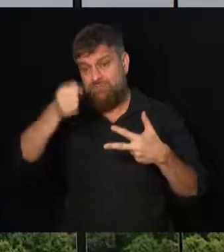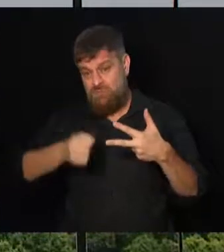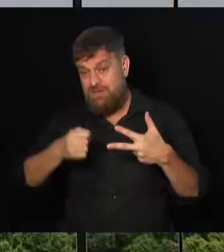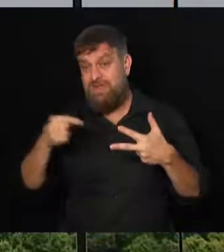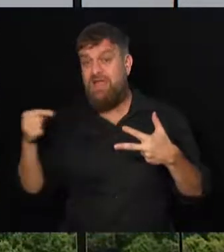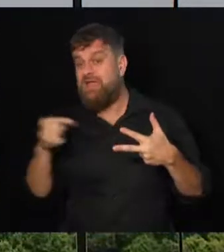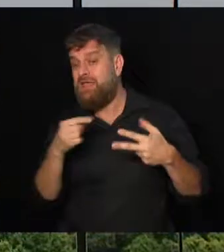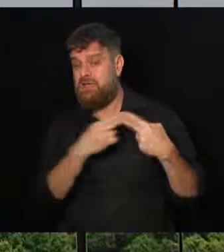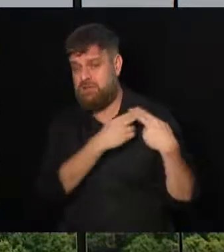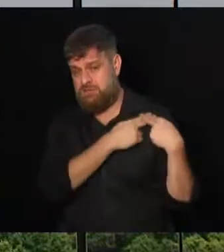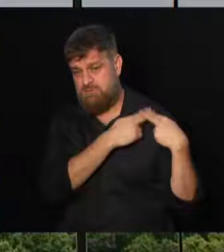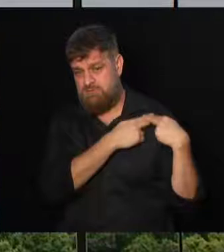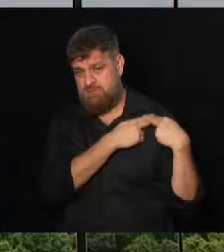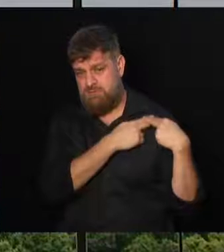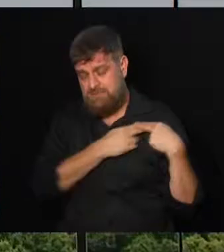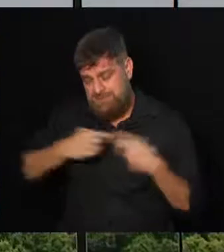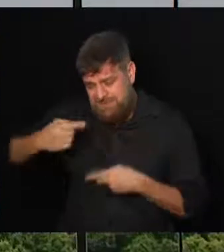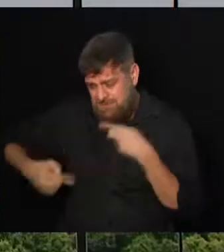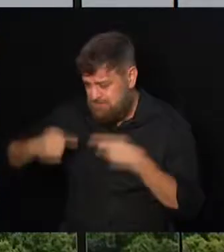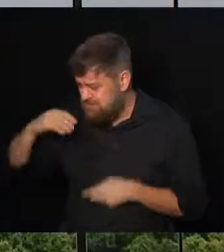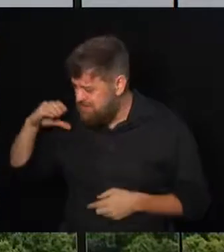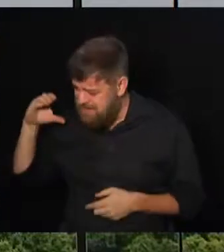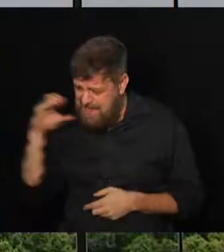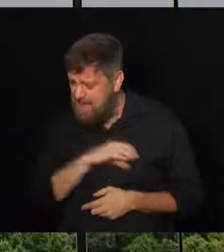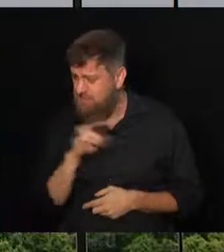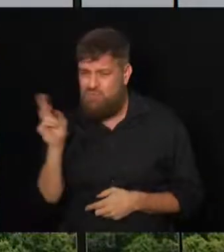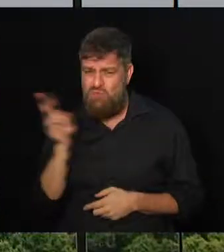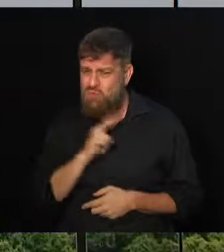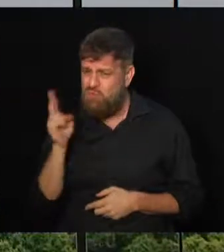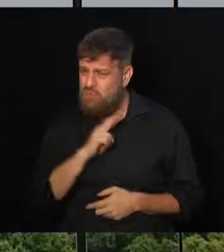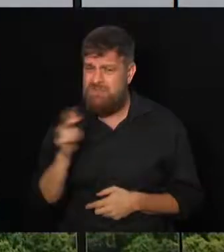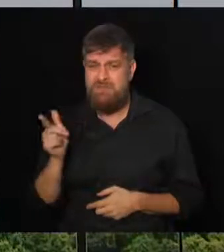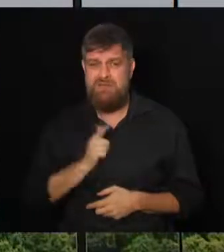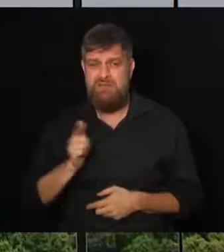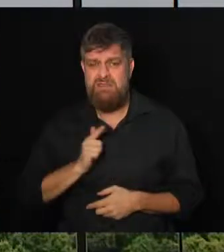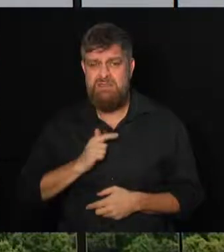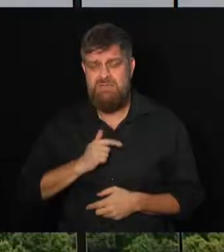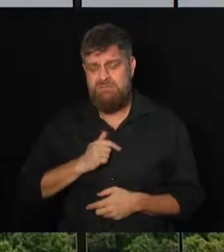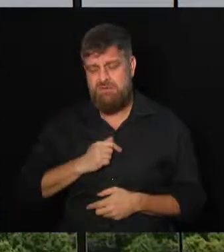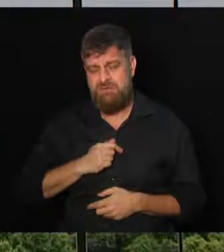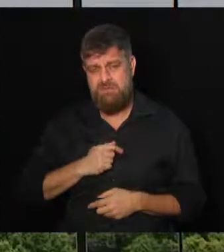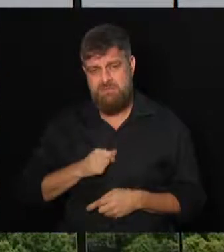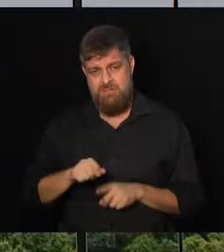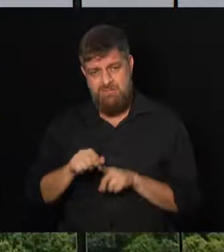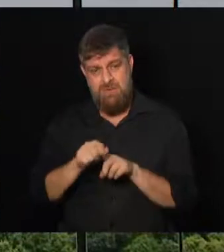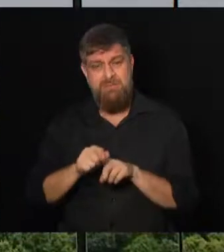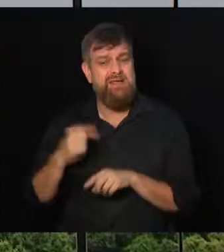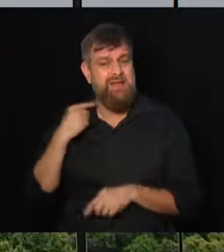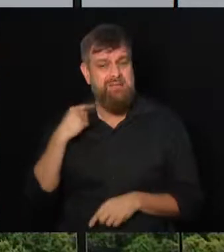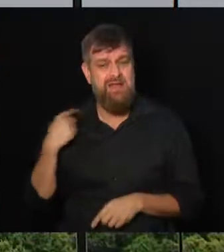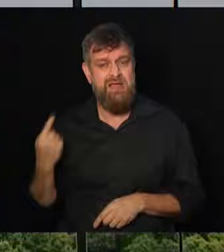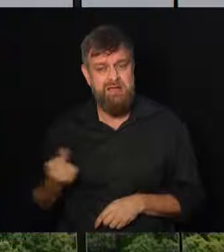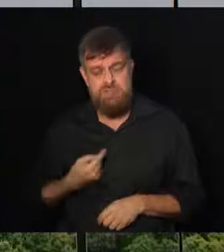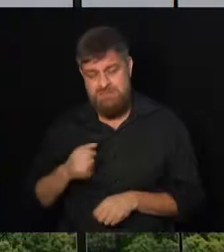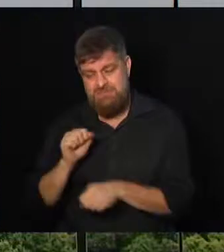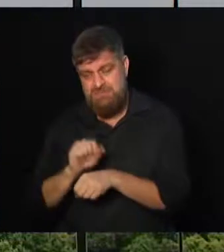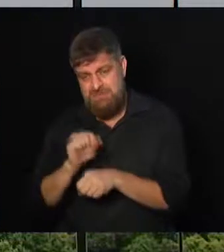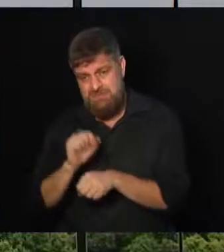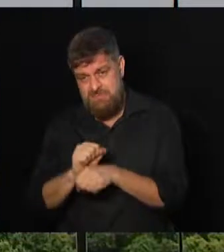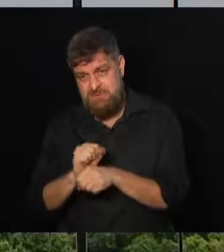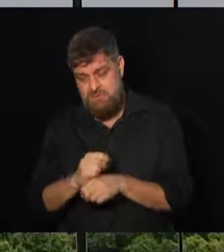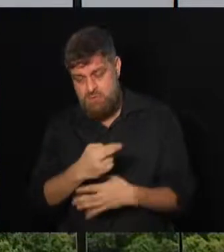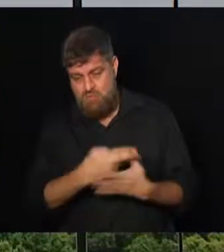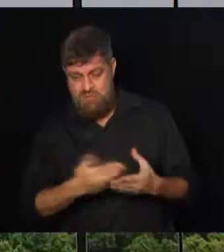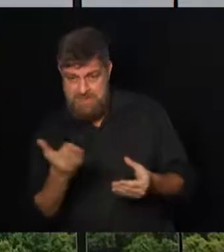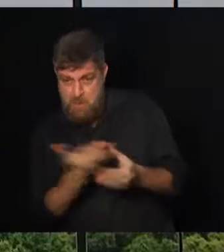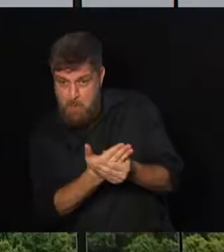Isso tem que ser discutido urgentemente. Nós tivemos um recurso extraordinário em maio pelo STF, estamos aguardando um agora em